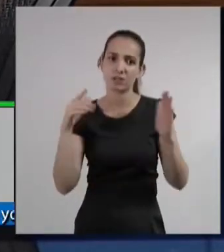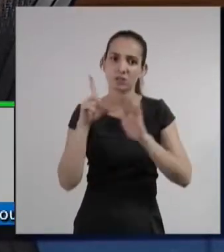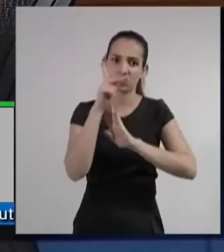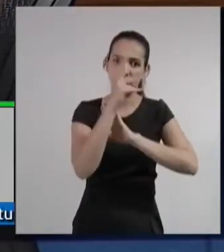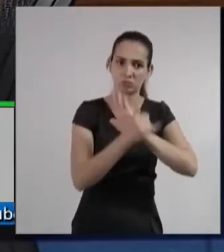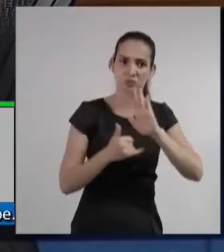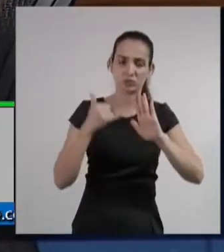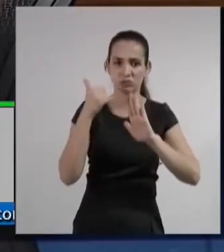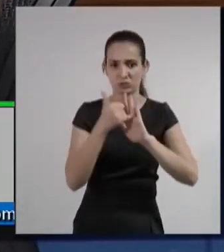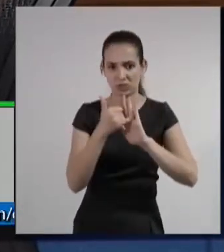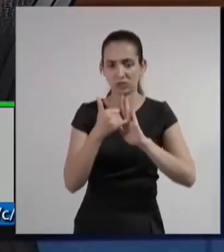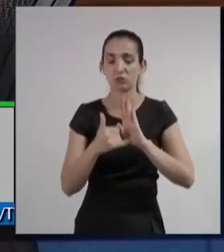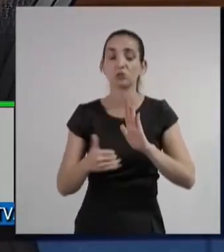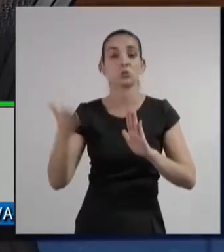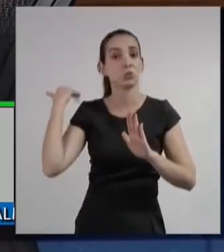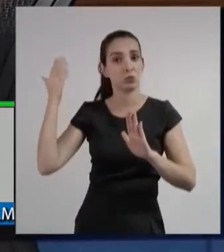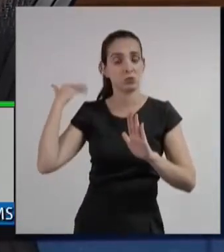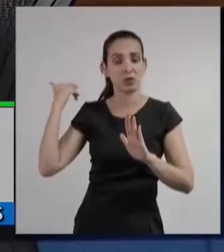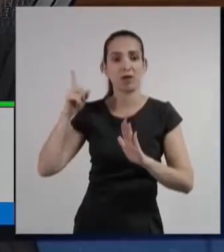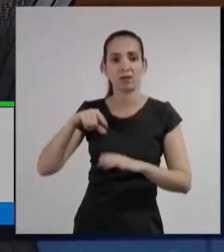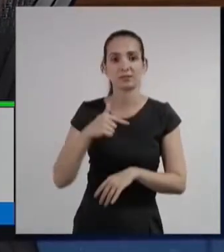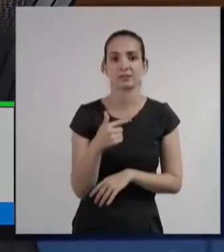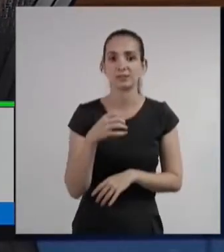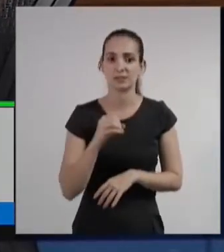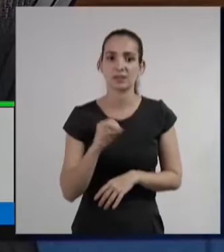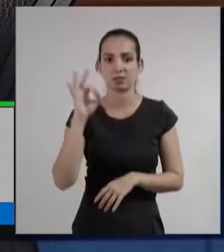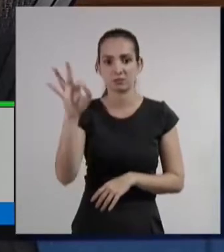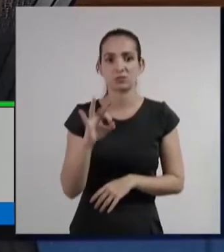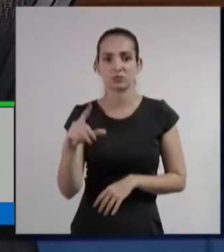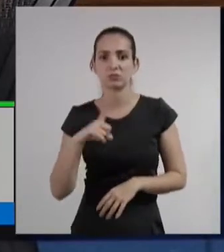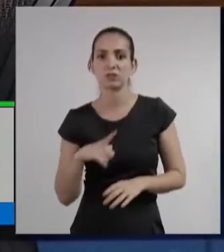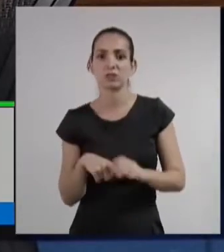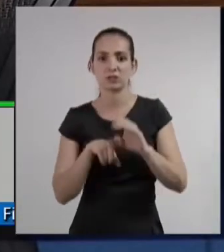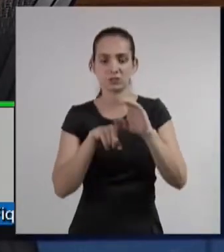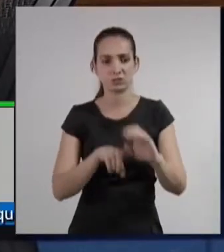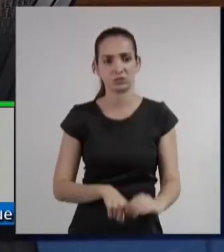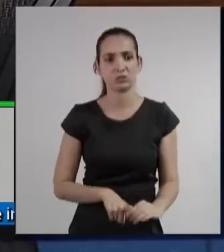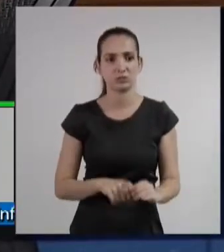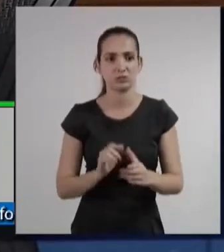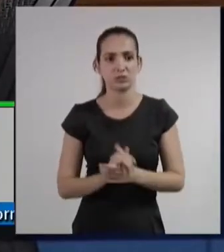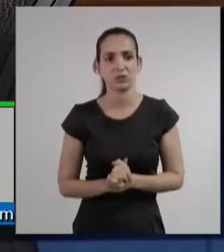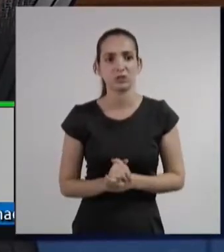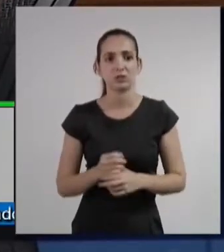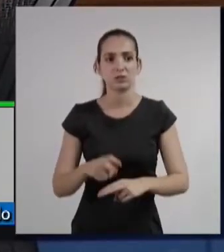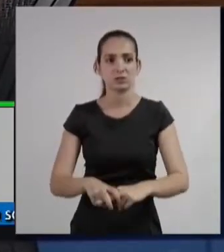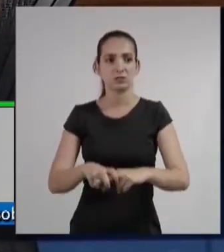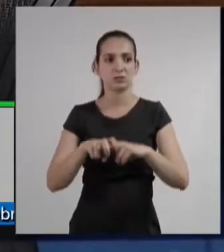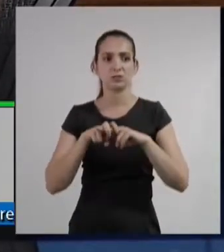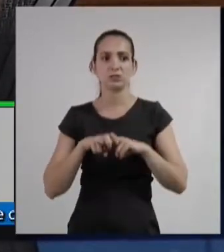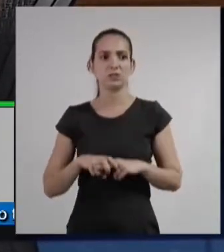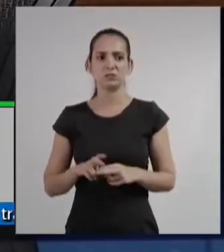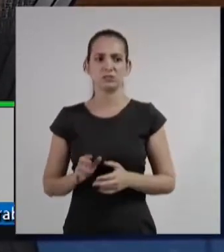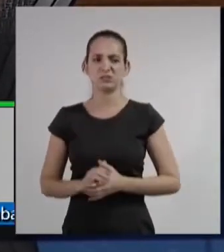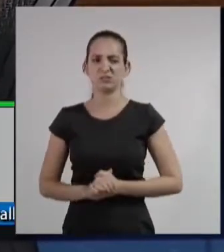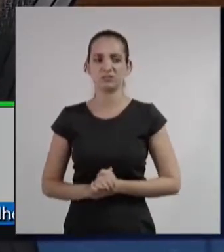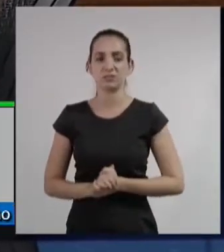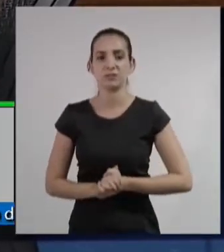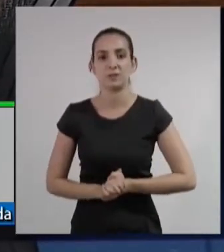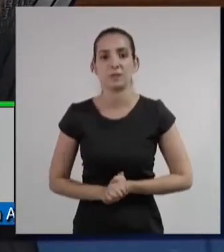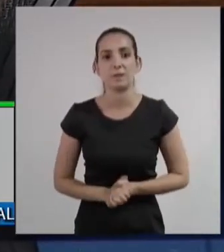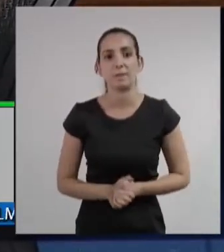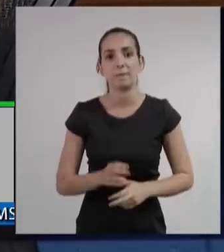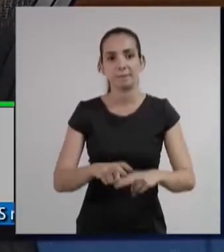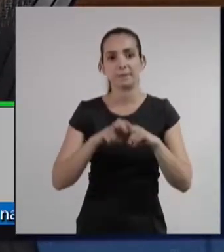era de 70% de rebate da dívida, no caso de pagamento à vista. Então,